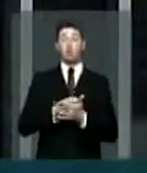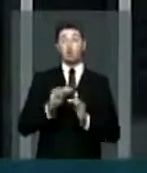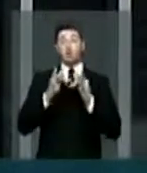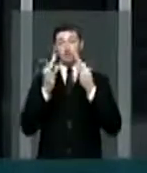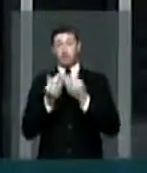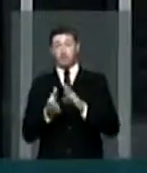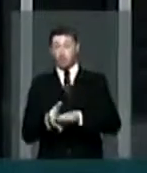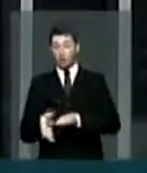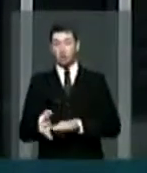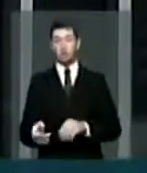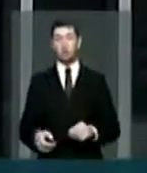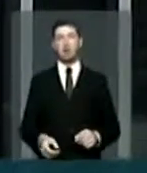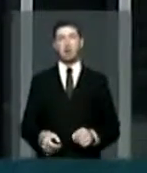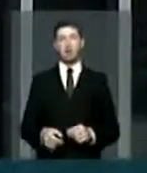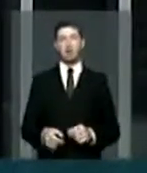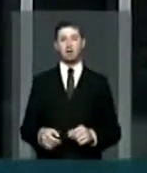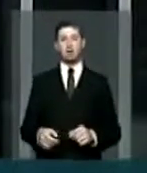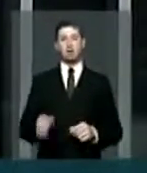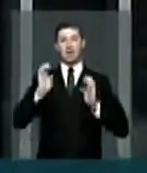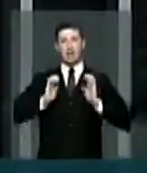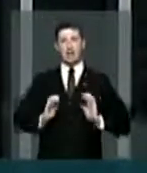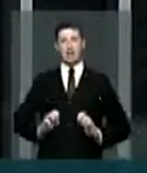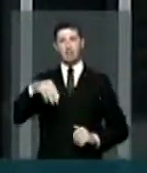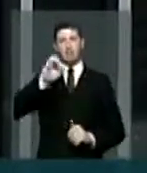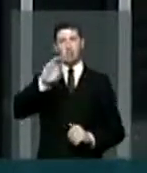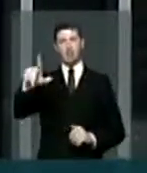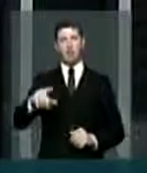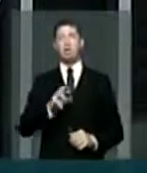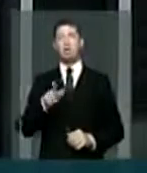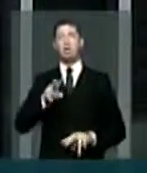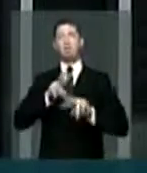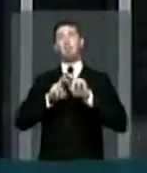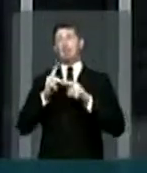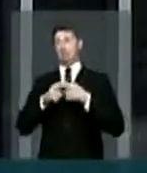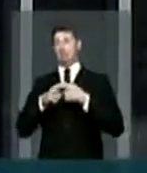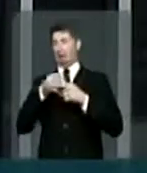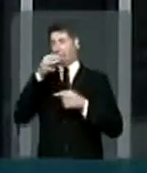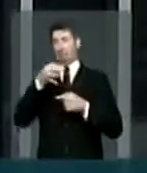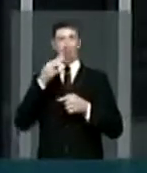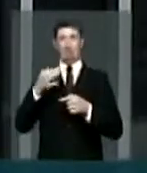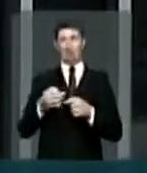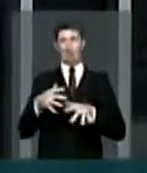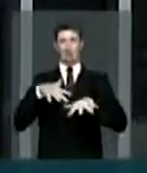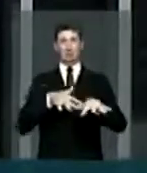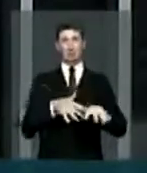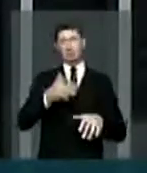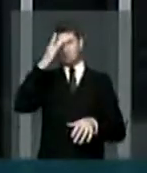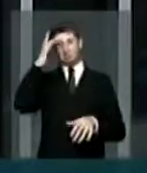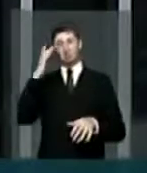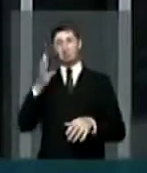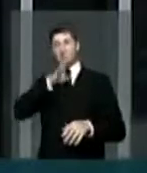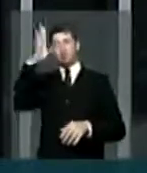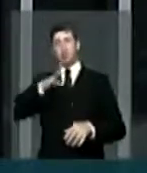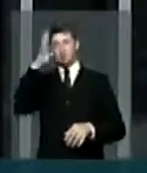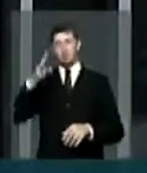seus filhos dentro de seus princípios éticos e morais e não ficarem presos a argumentos de ativistas e extremistas que defendem